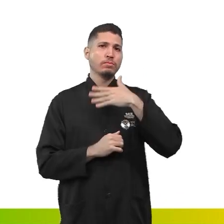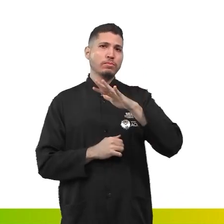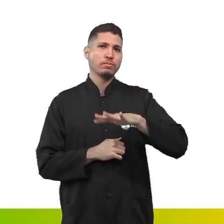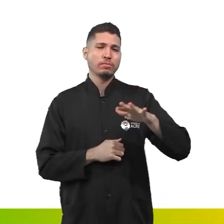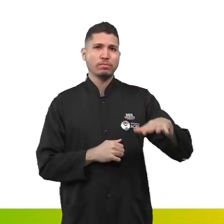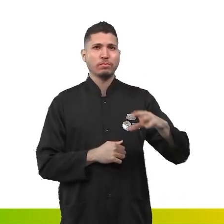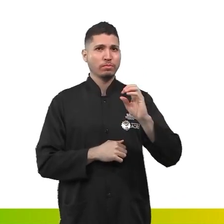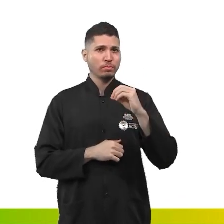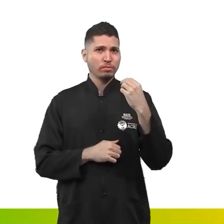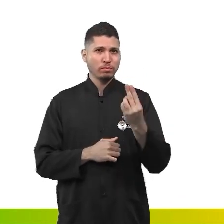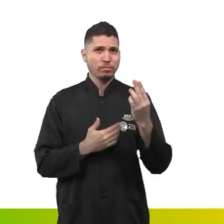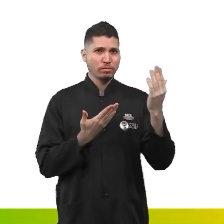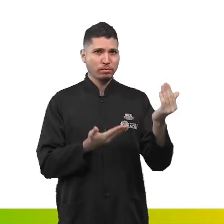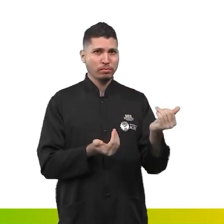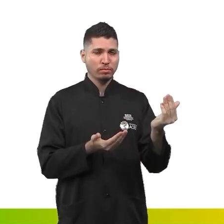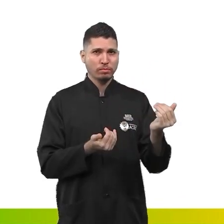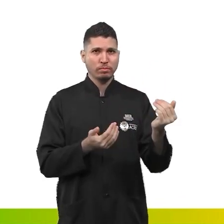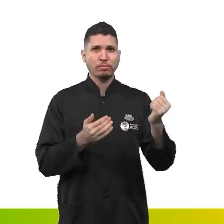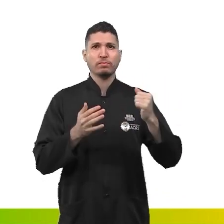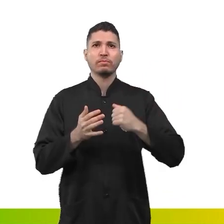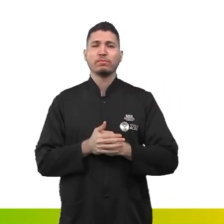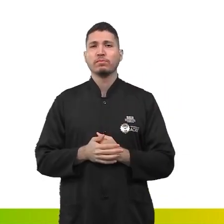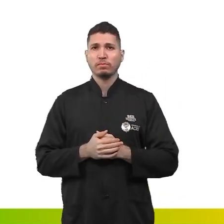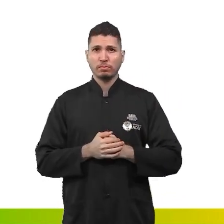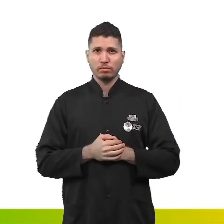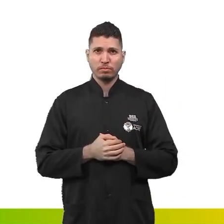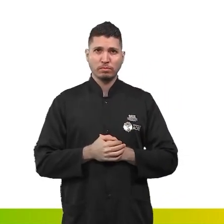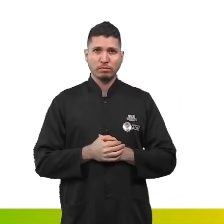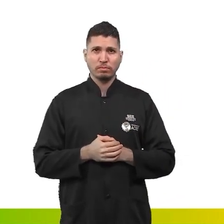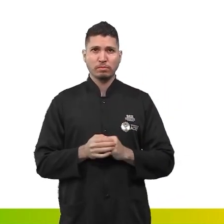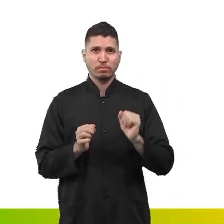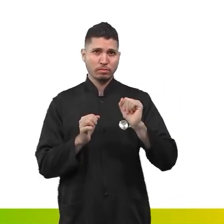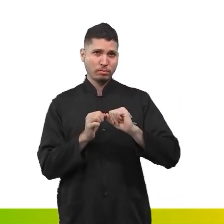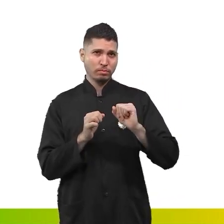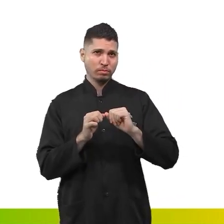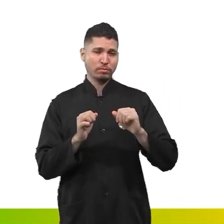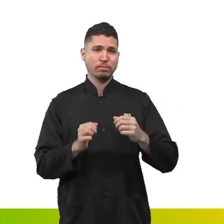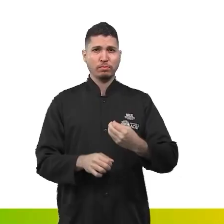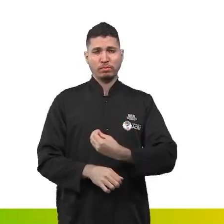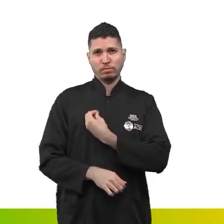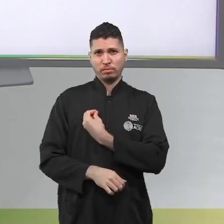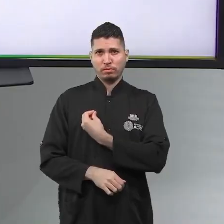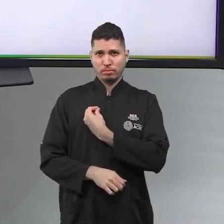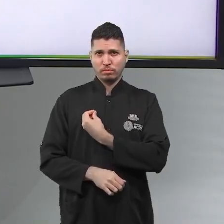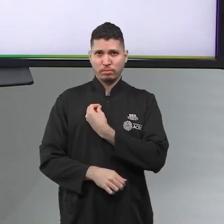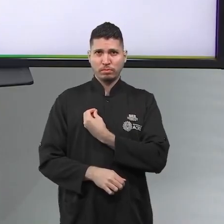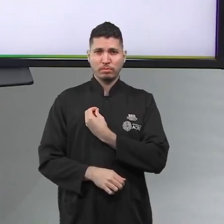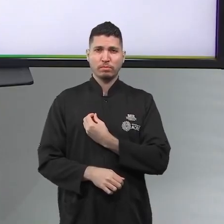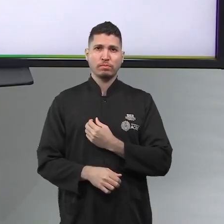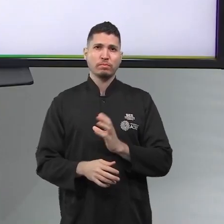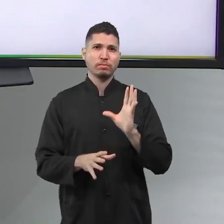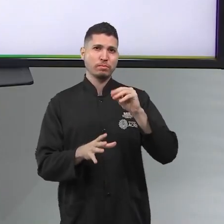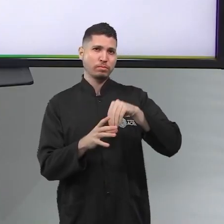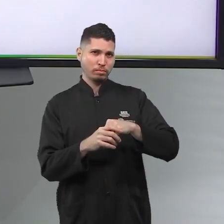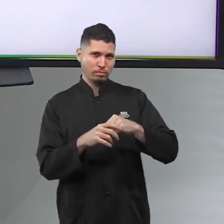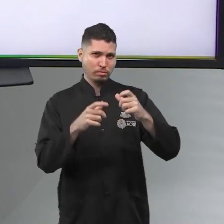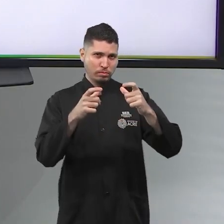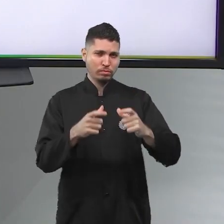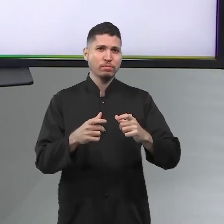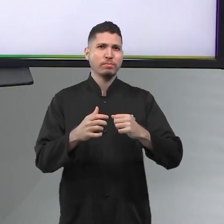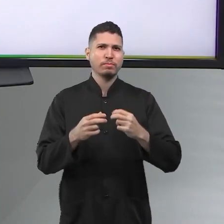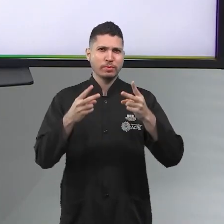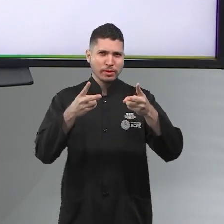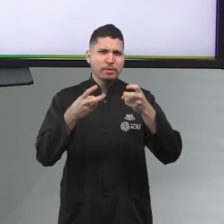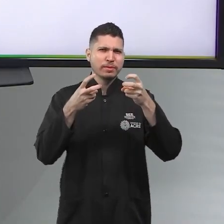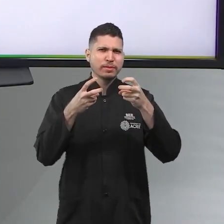ou o jovem inscrevem as suas vidas, né? Então percebam que o enunciado da questão ele trata a respeito